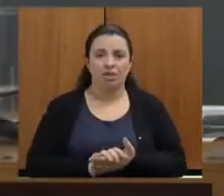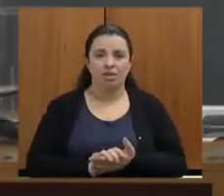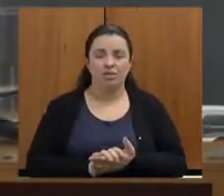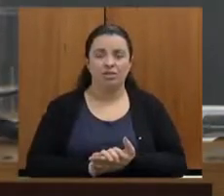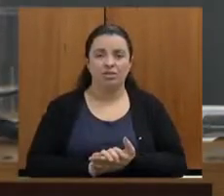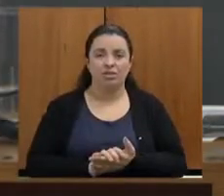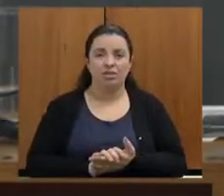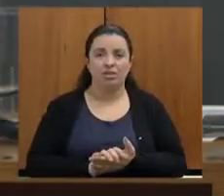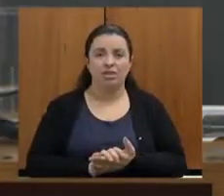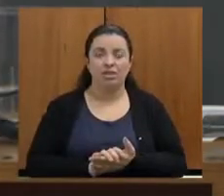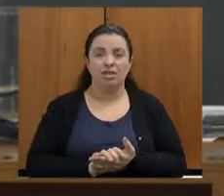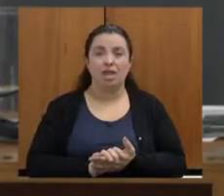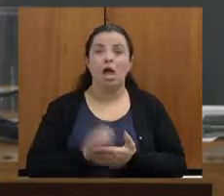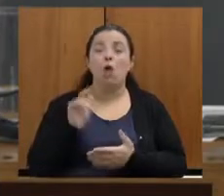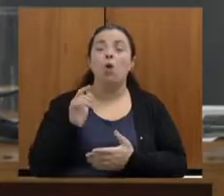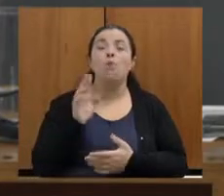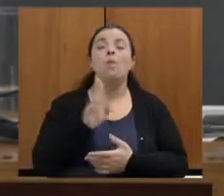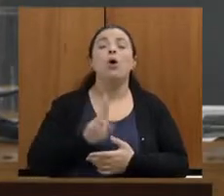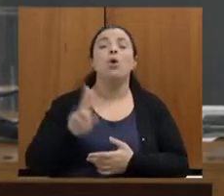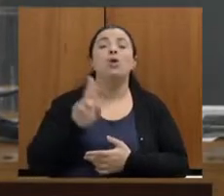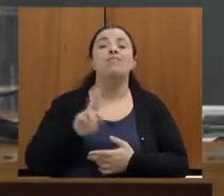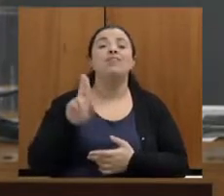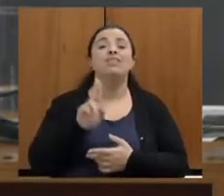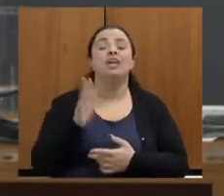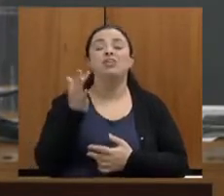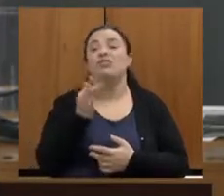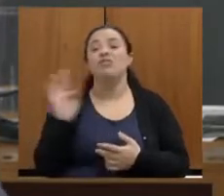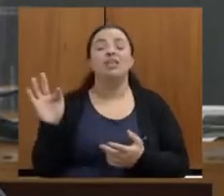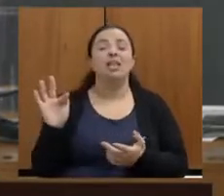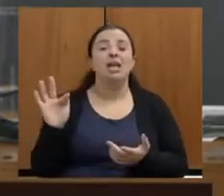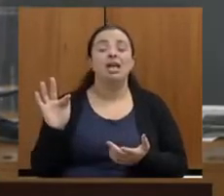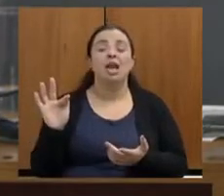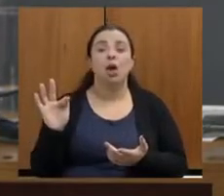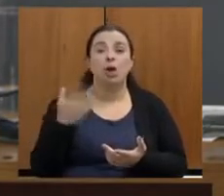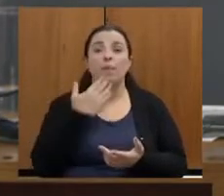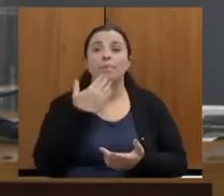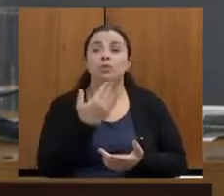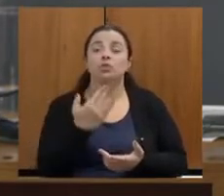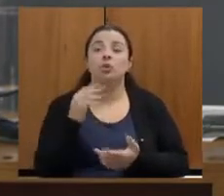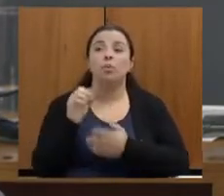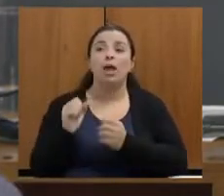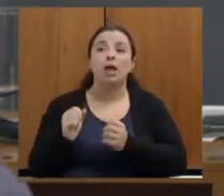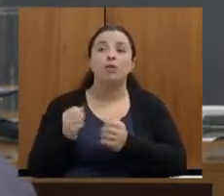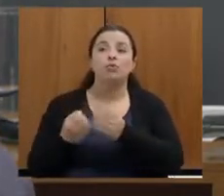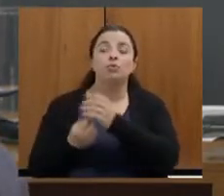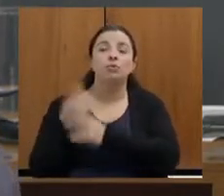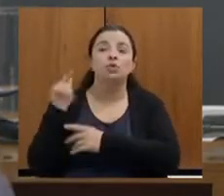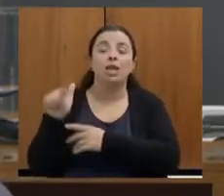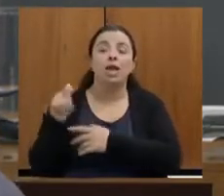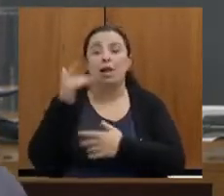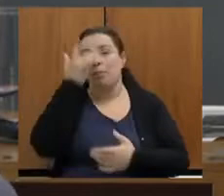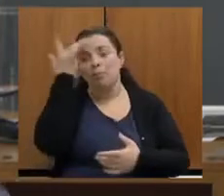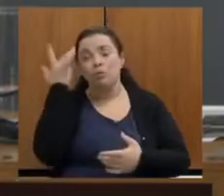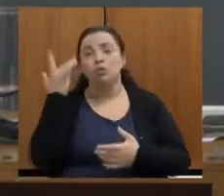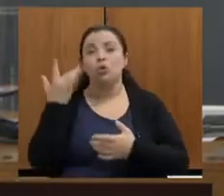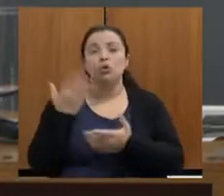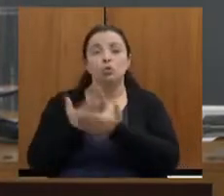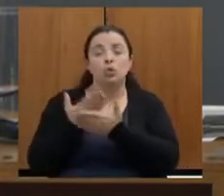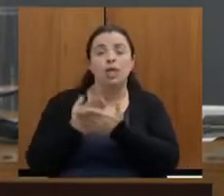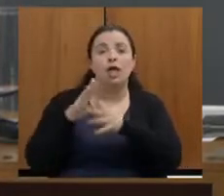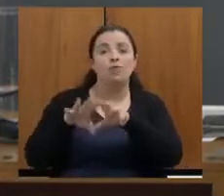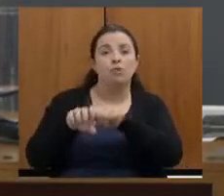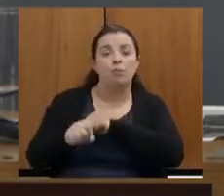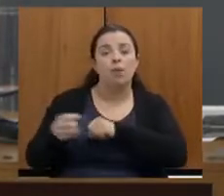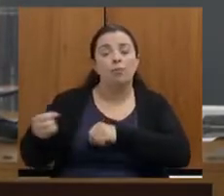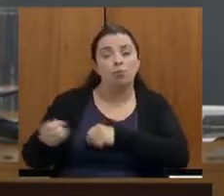Doce que Abarca e tanto a parte de Minas quanto o Espírito Santo para fazer formação para o novo desenvolvimento também